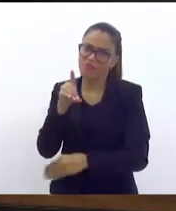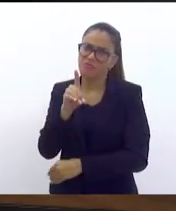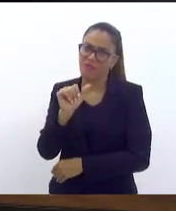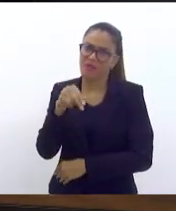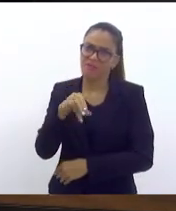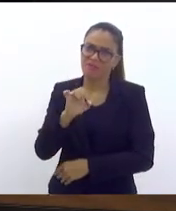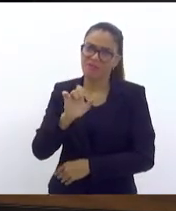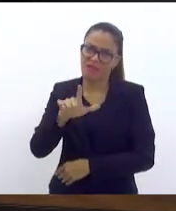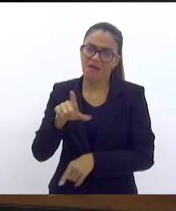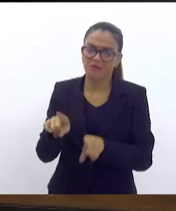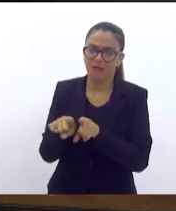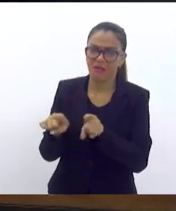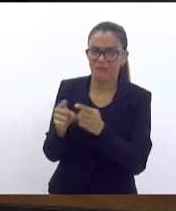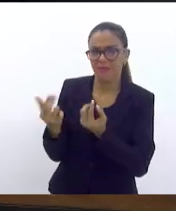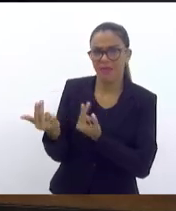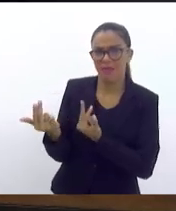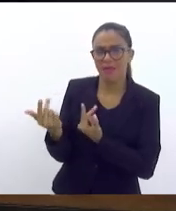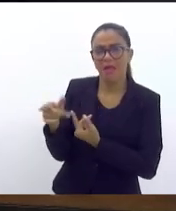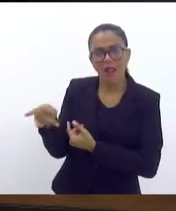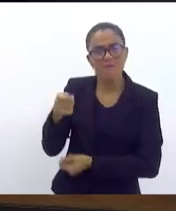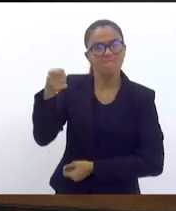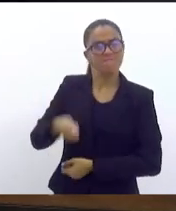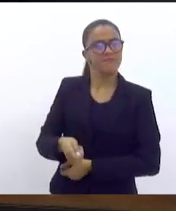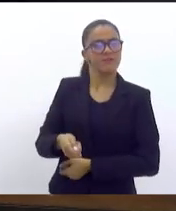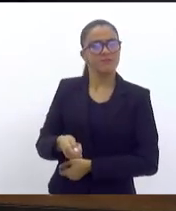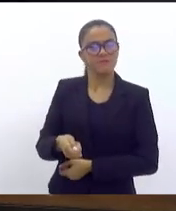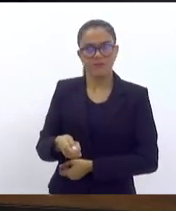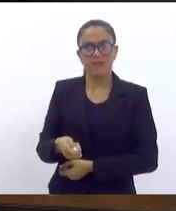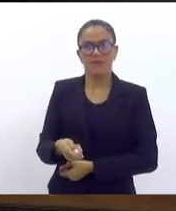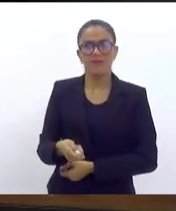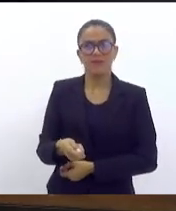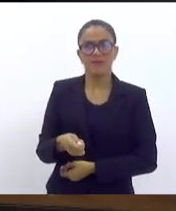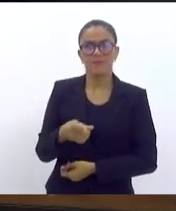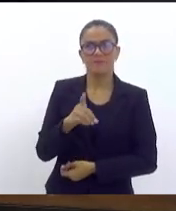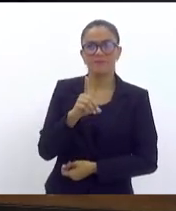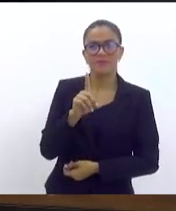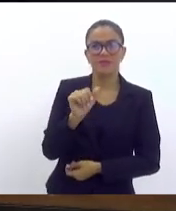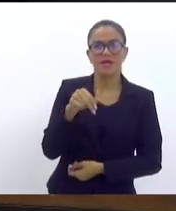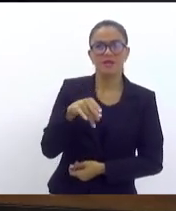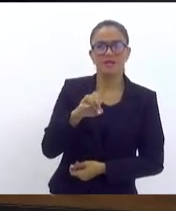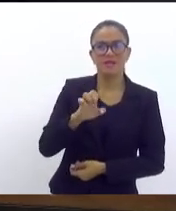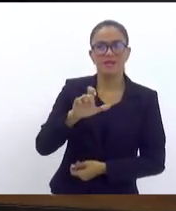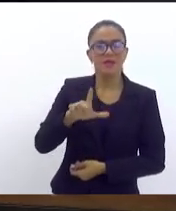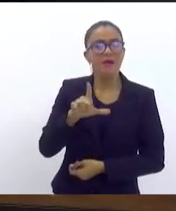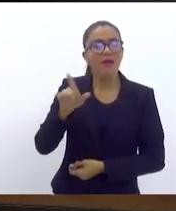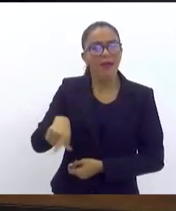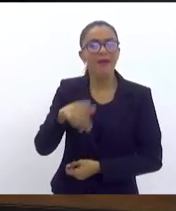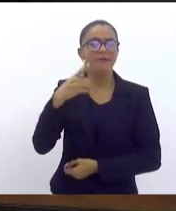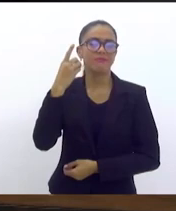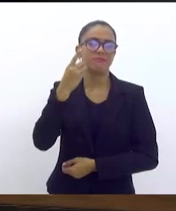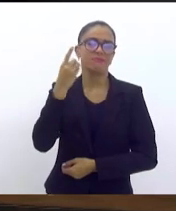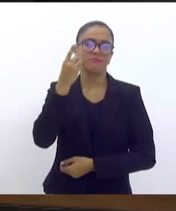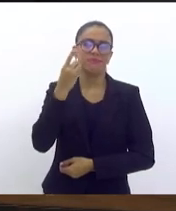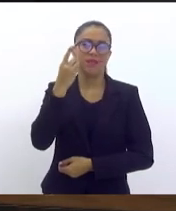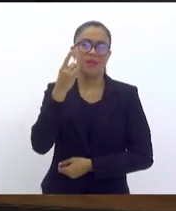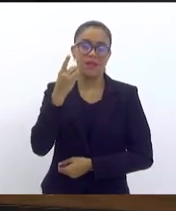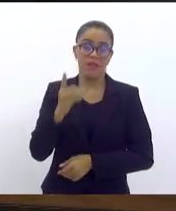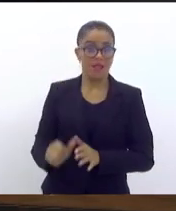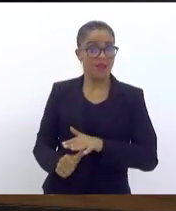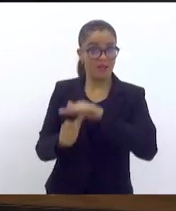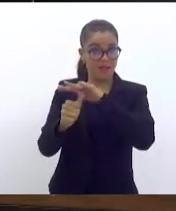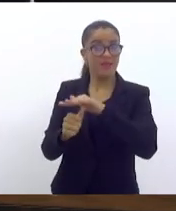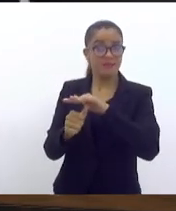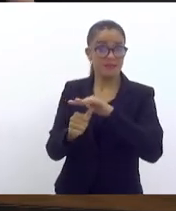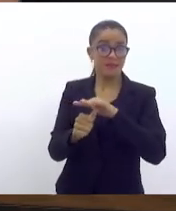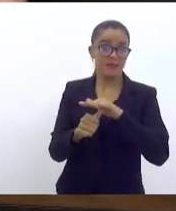é verdade Daniel cara firme é Daniel é um daqueles deputados que a gente é meu líder inclusive